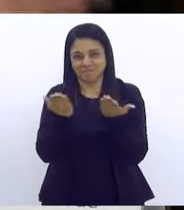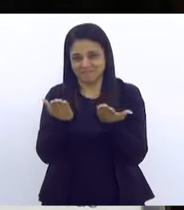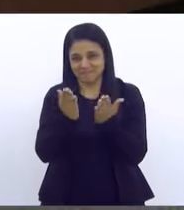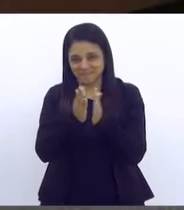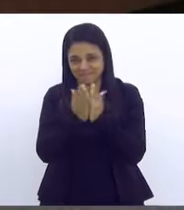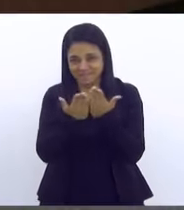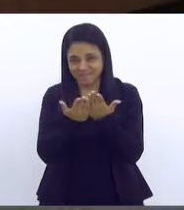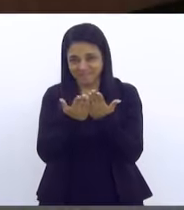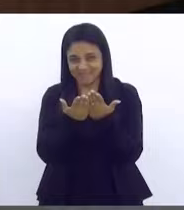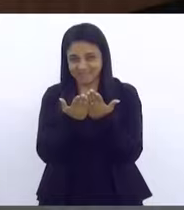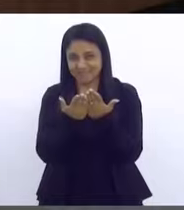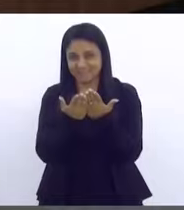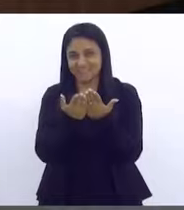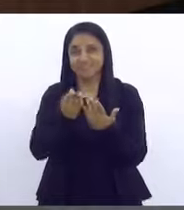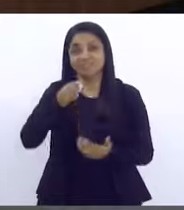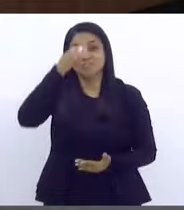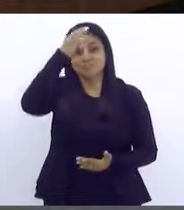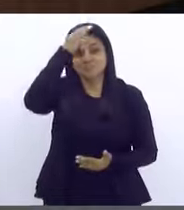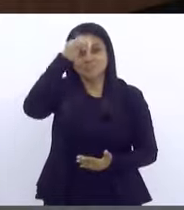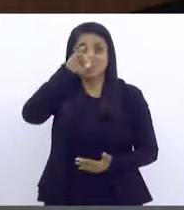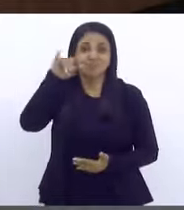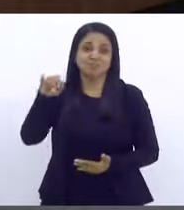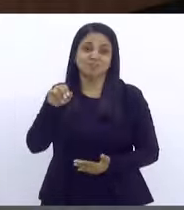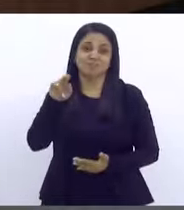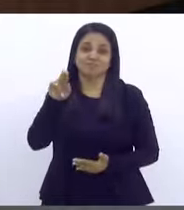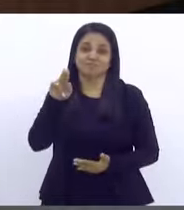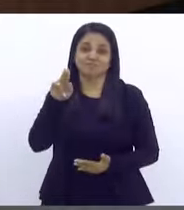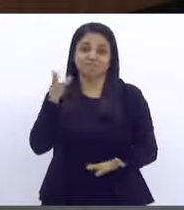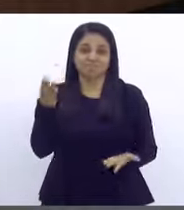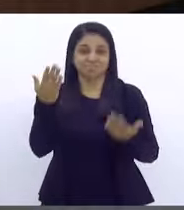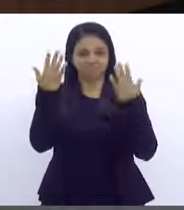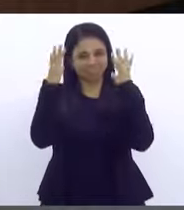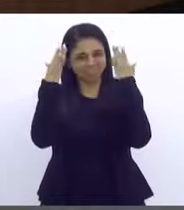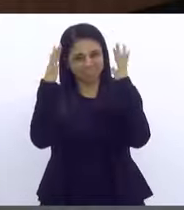Tia Ju. É verdade.